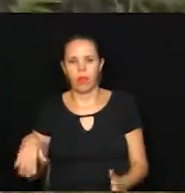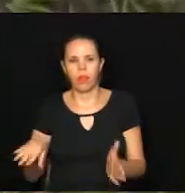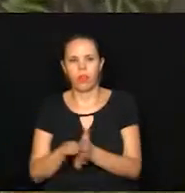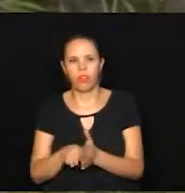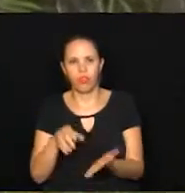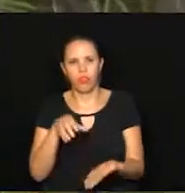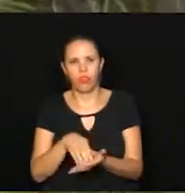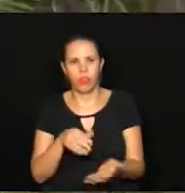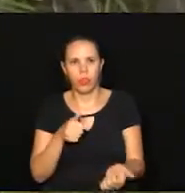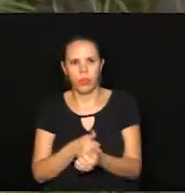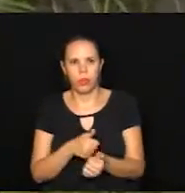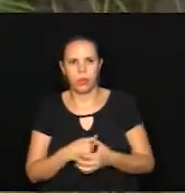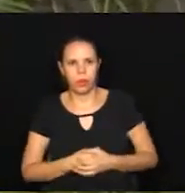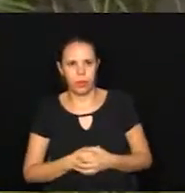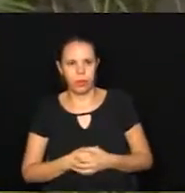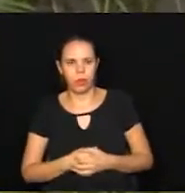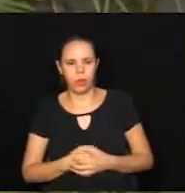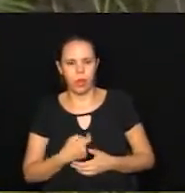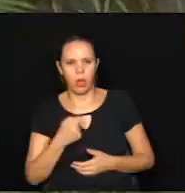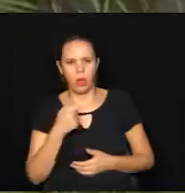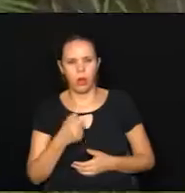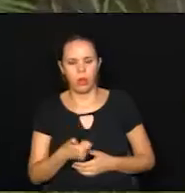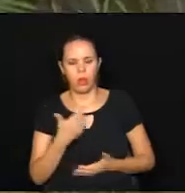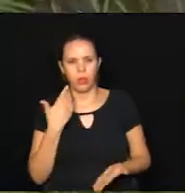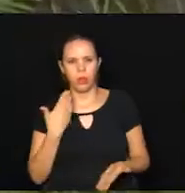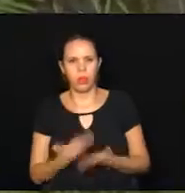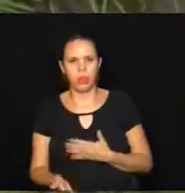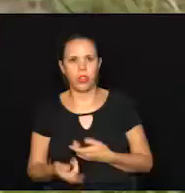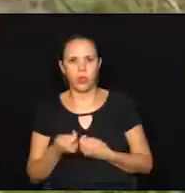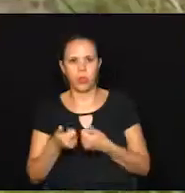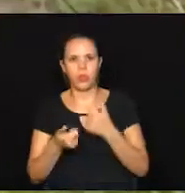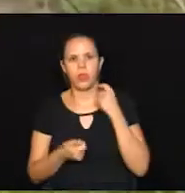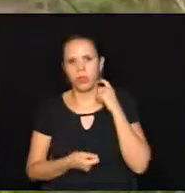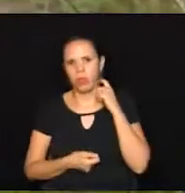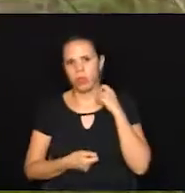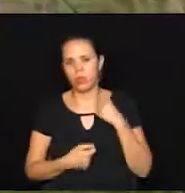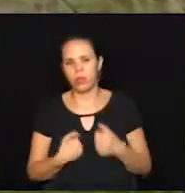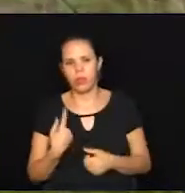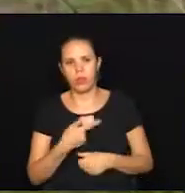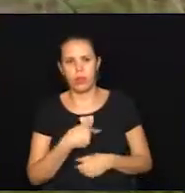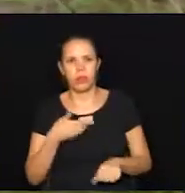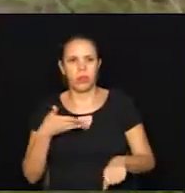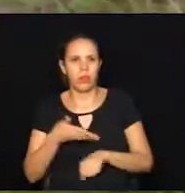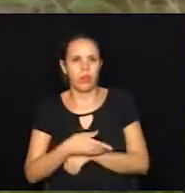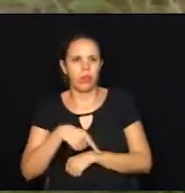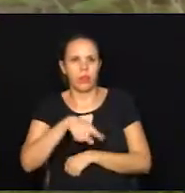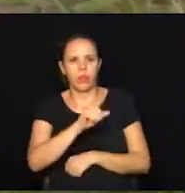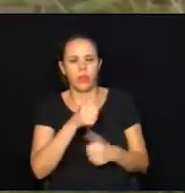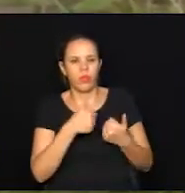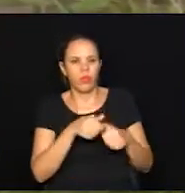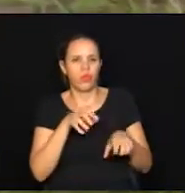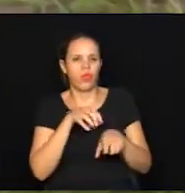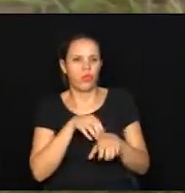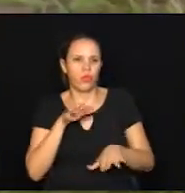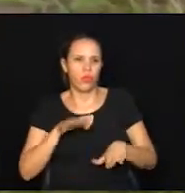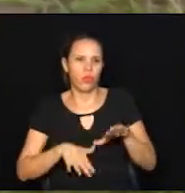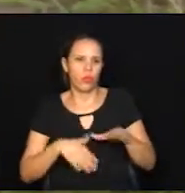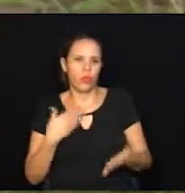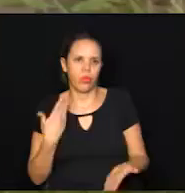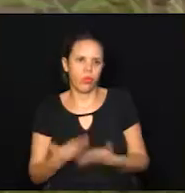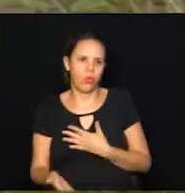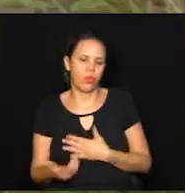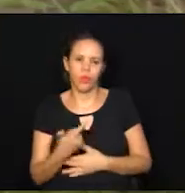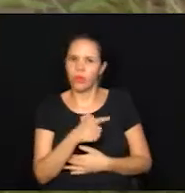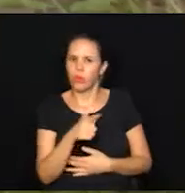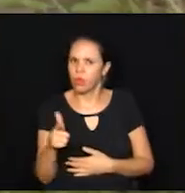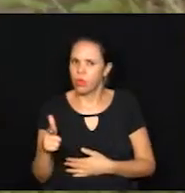unidade mais perto e que quase já perdeu um benefício. Para mim acessar, eu vou de ônibus, mas às vezes eu perco porque